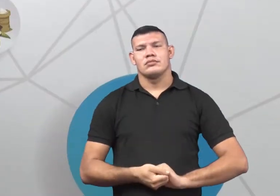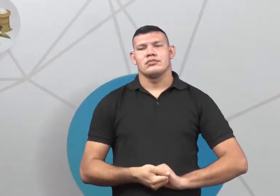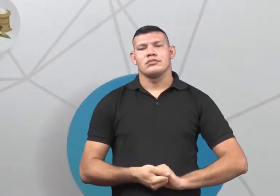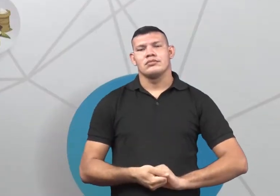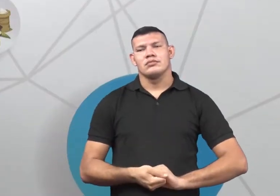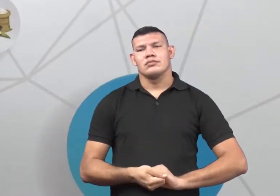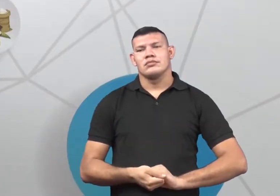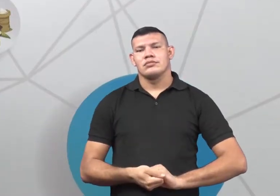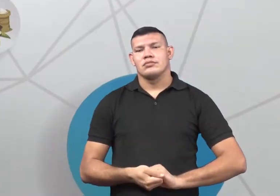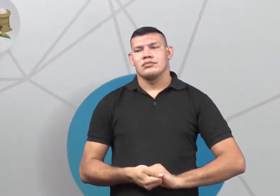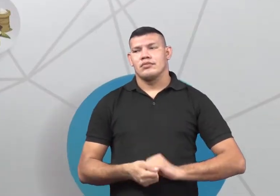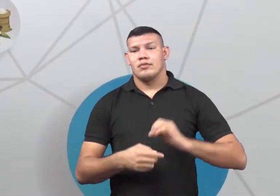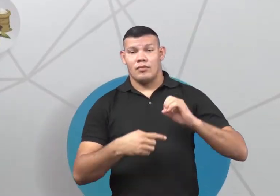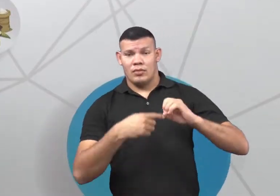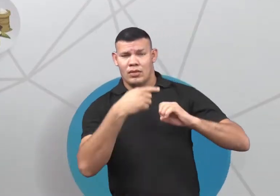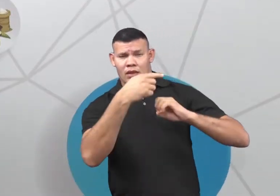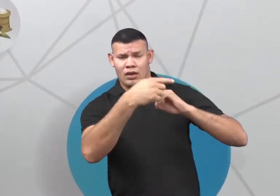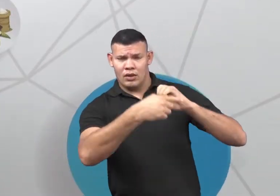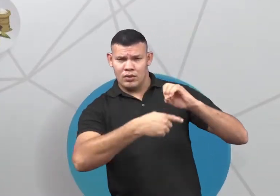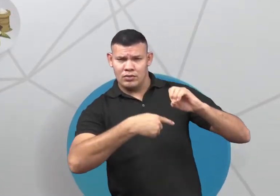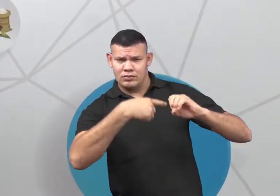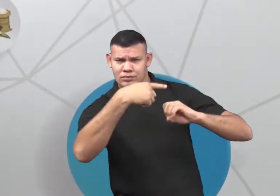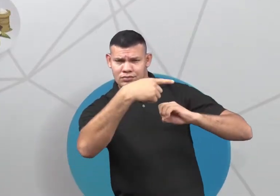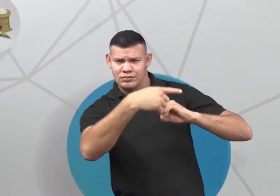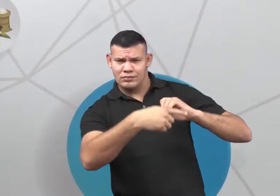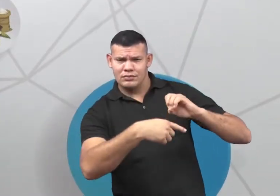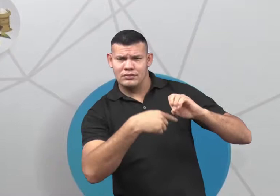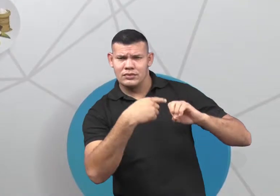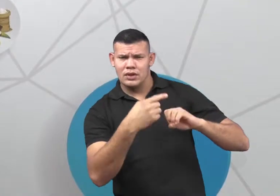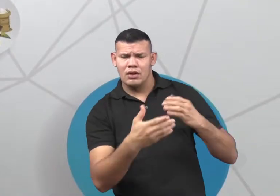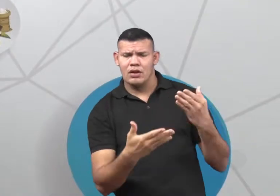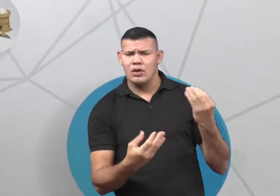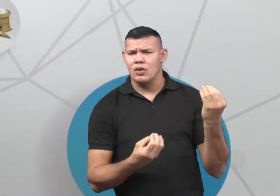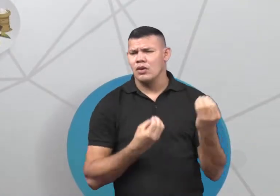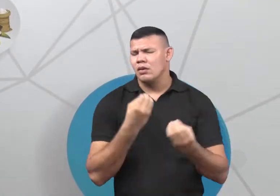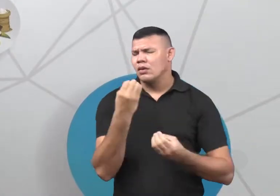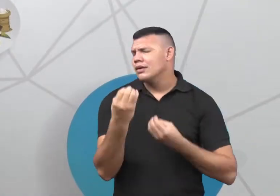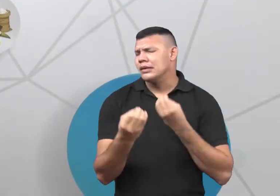Os átomos, eles são representados de uma forma com que a gente